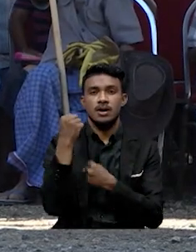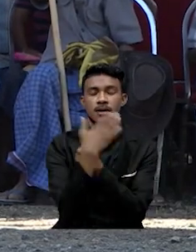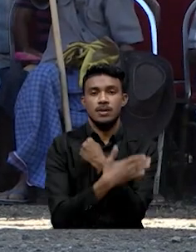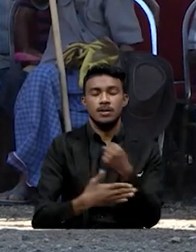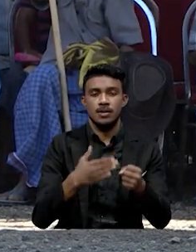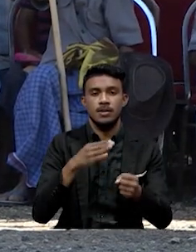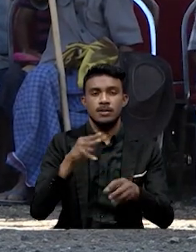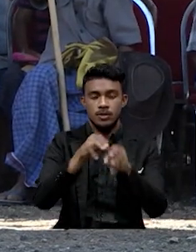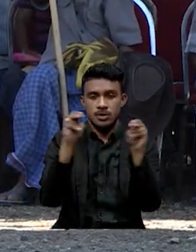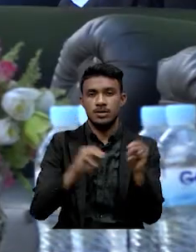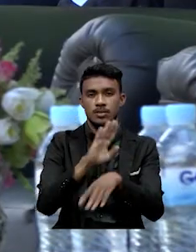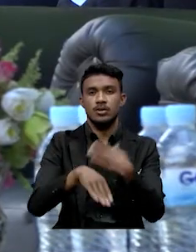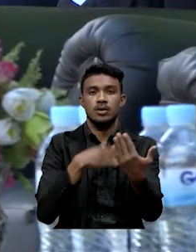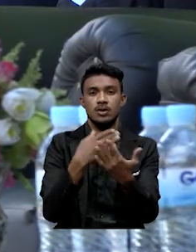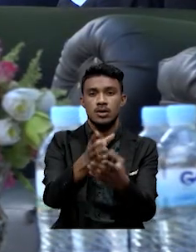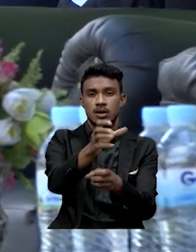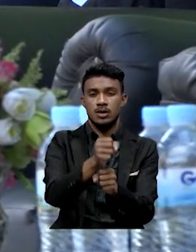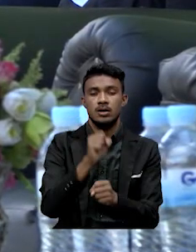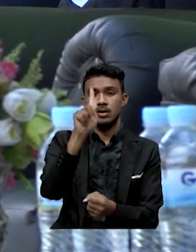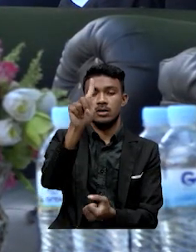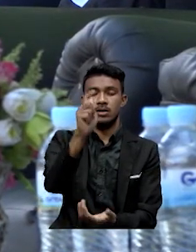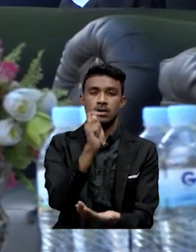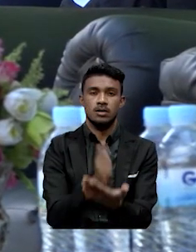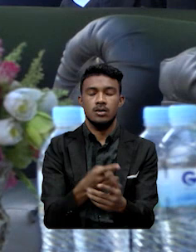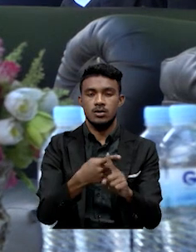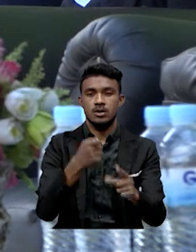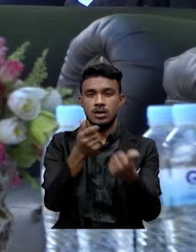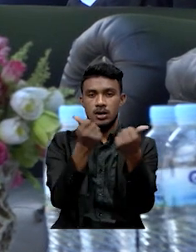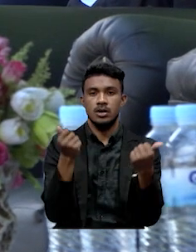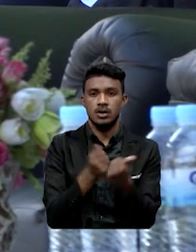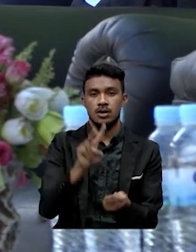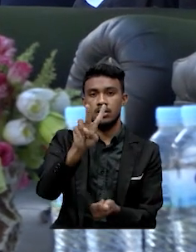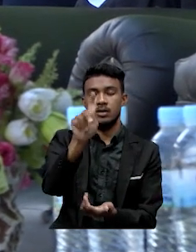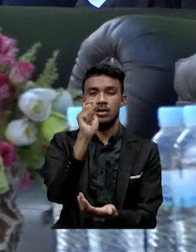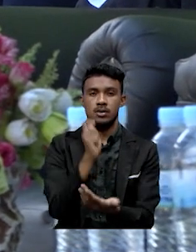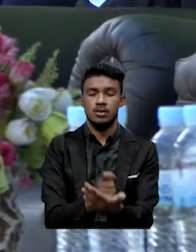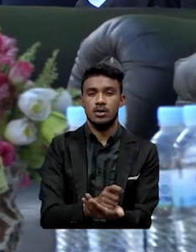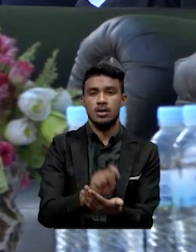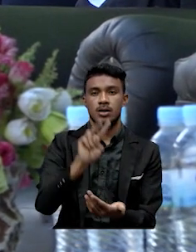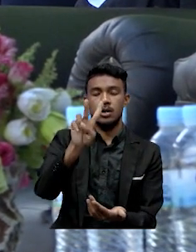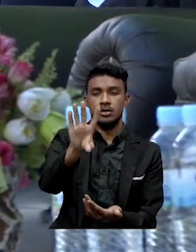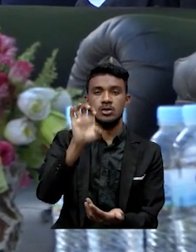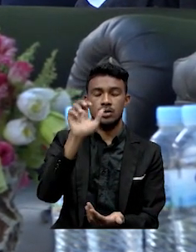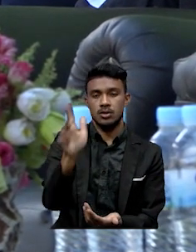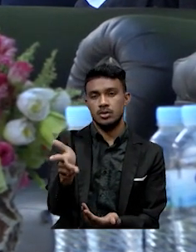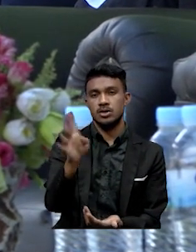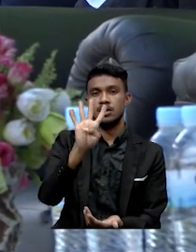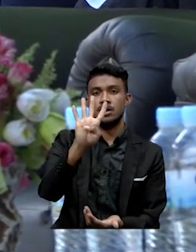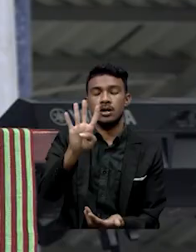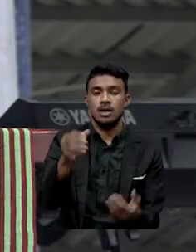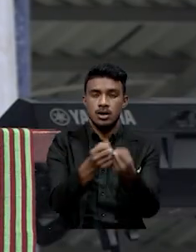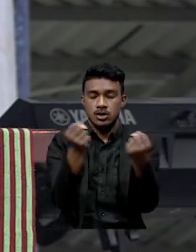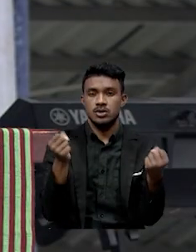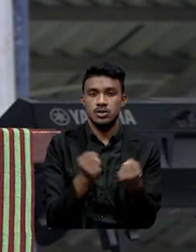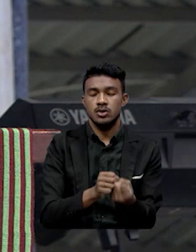Timor-Larantomak, Hamutuk, Tokon Ida Resin, Husi Aldeia, Rio Rua, Atus Rua, Tolunulu Resinhat, Suku, Atus